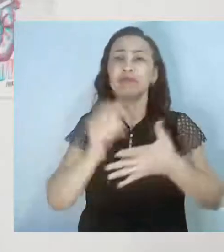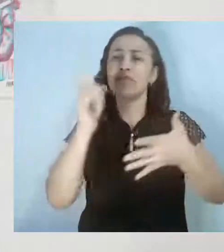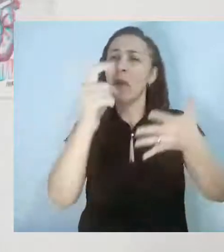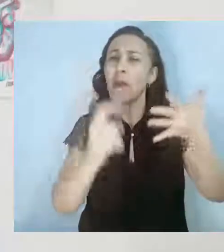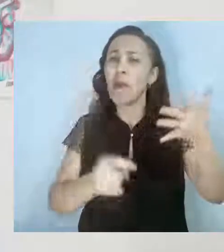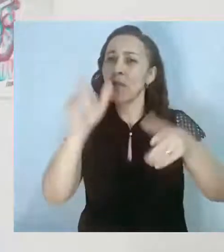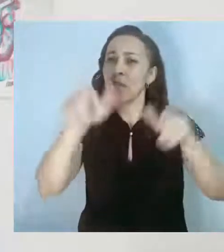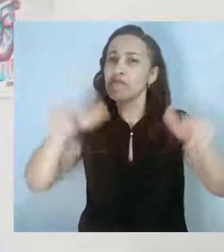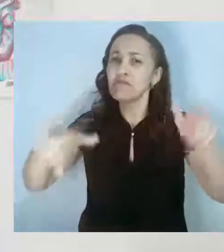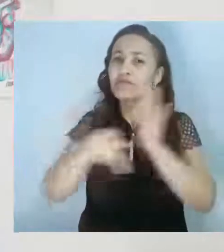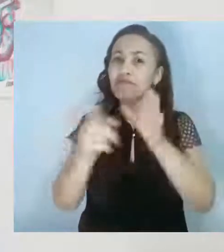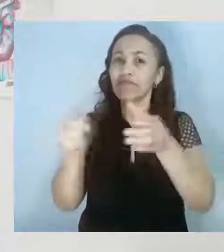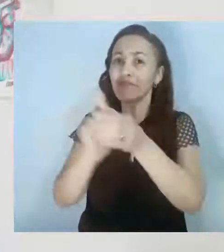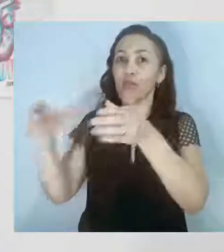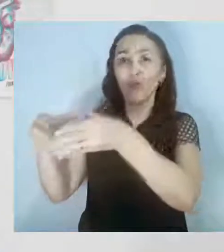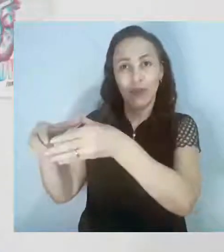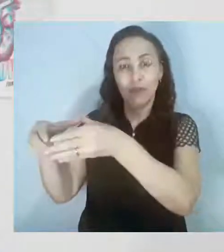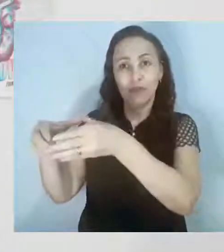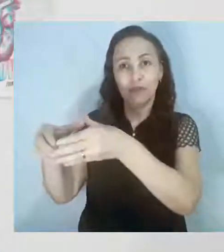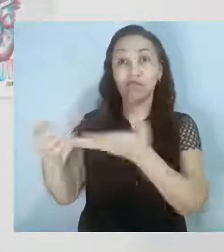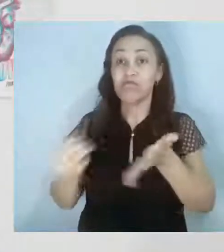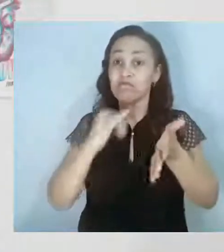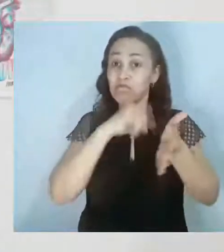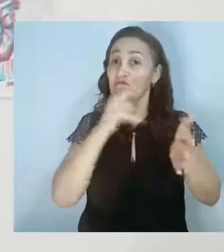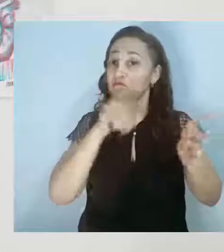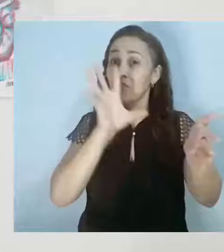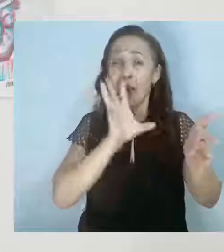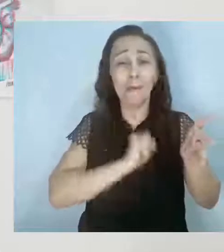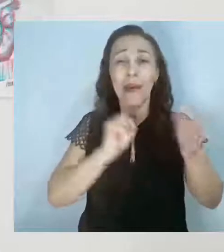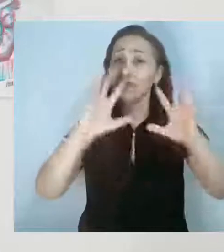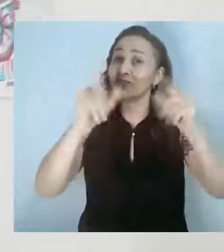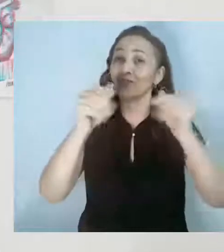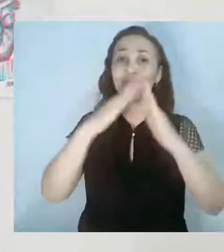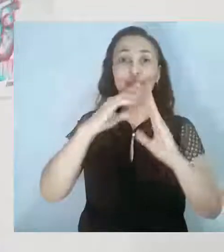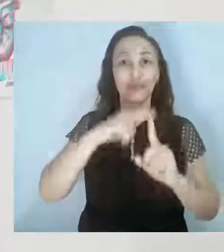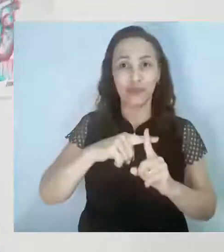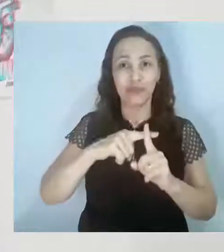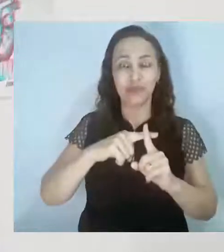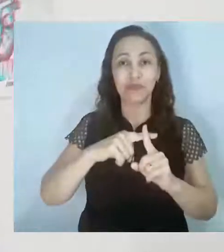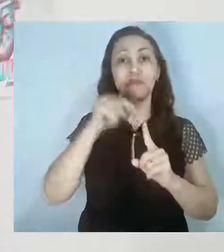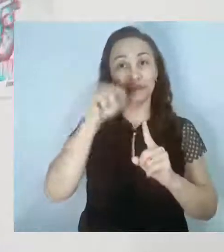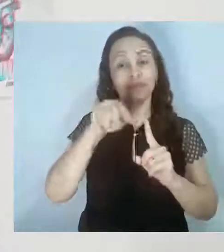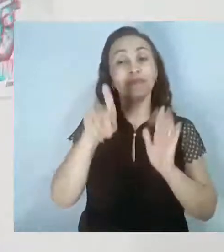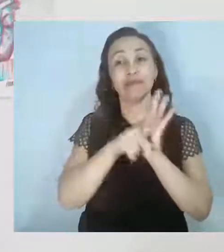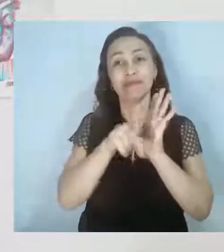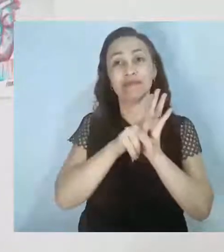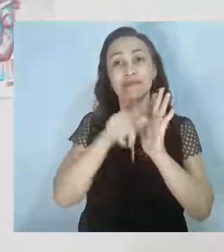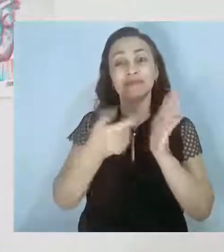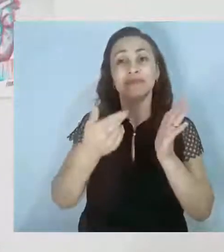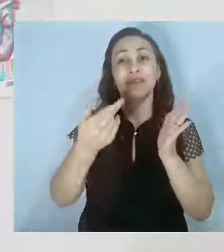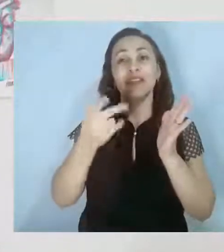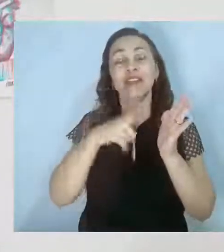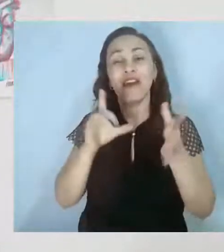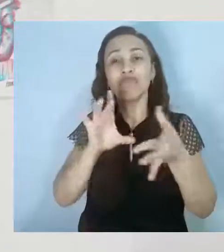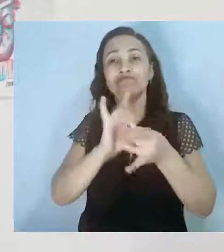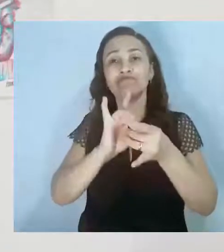da comunidade, porque São José é amado em toda a igreja, né? O padroeiro de todas as